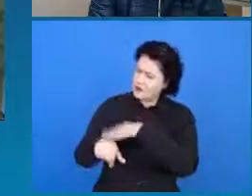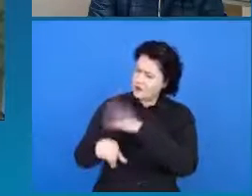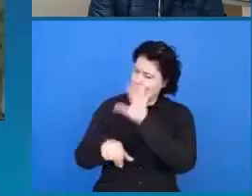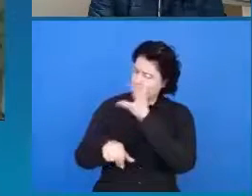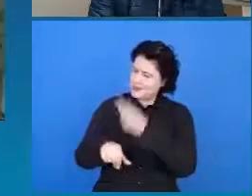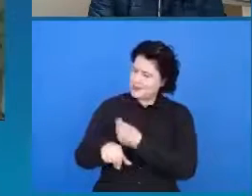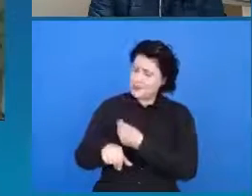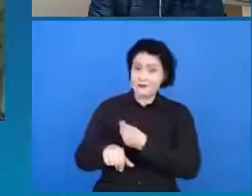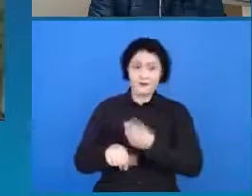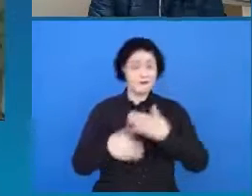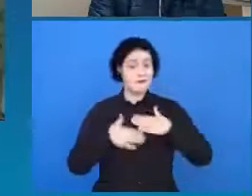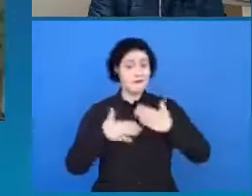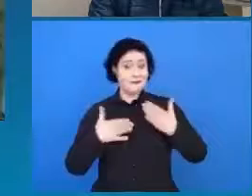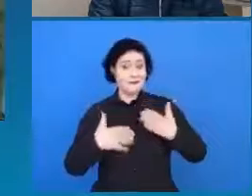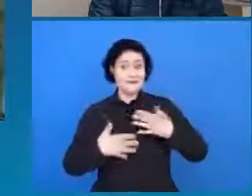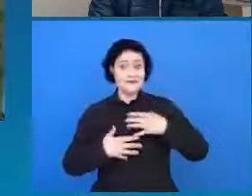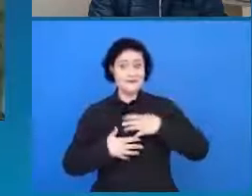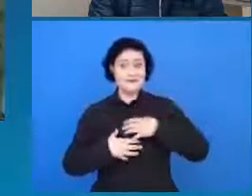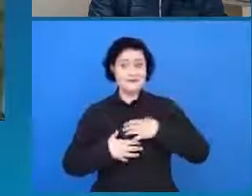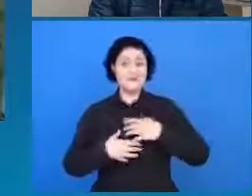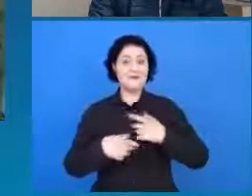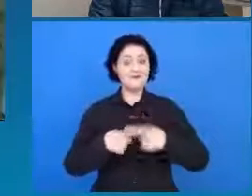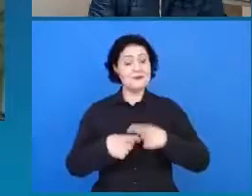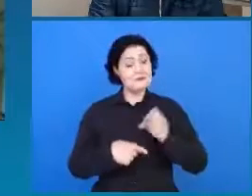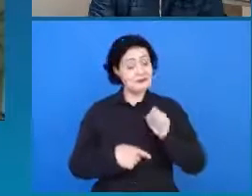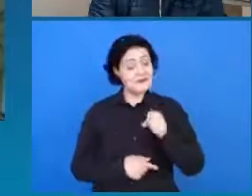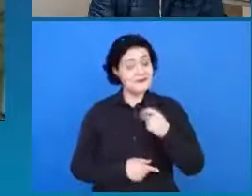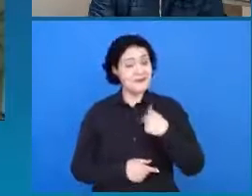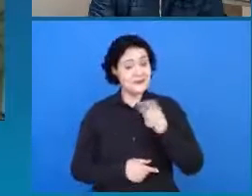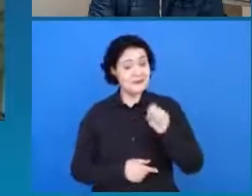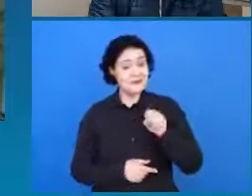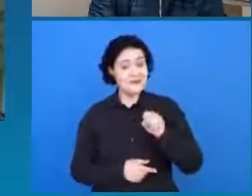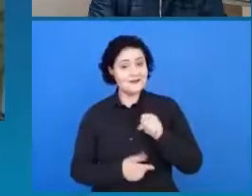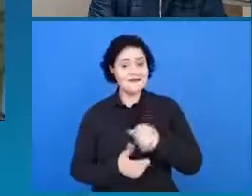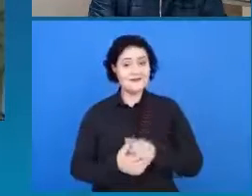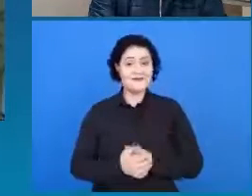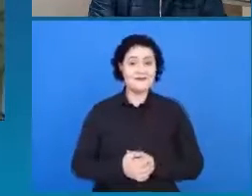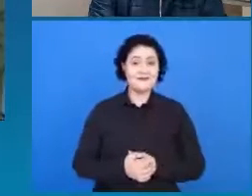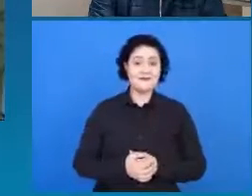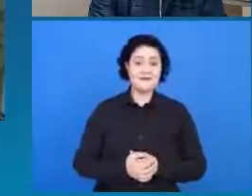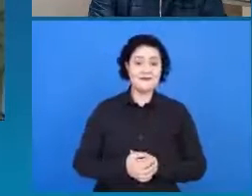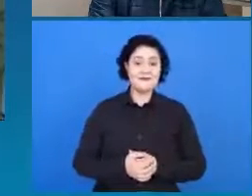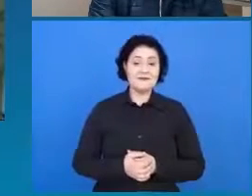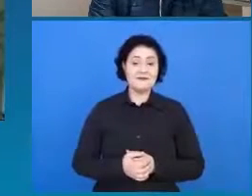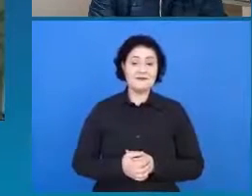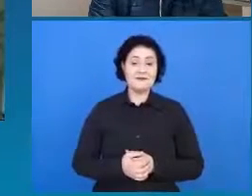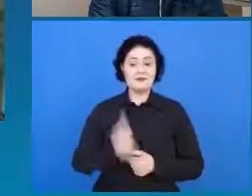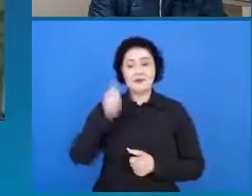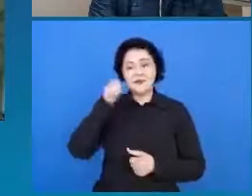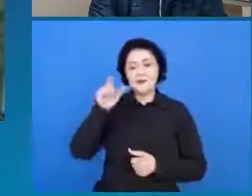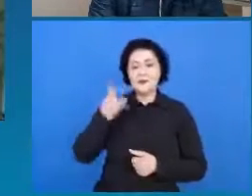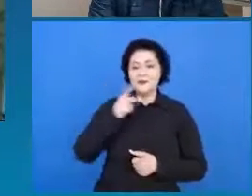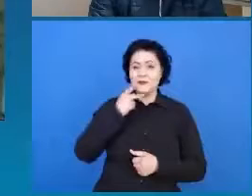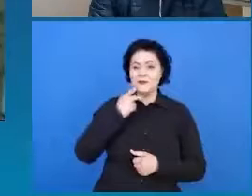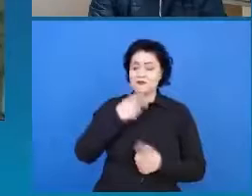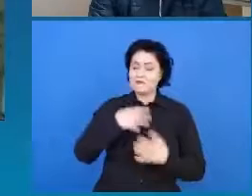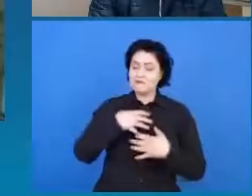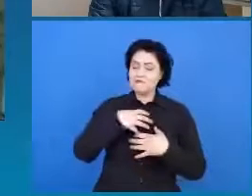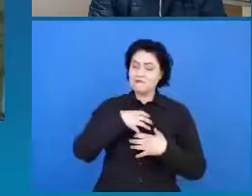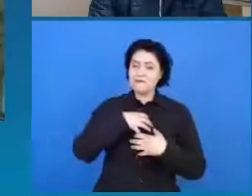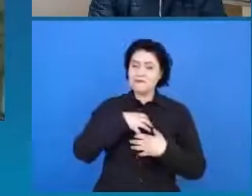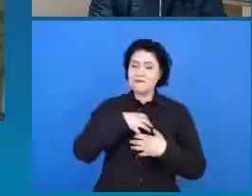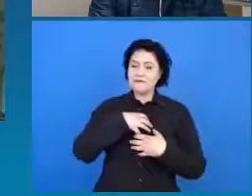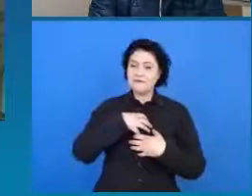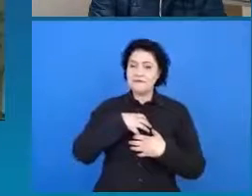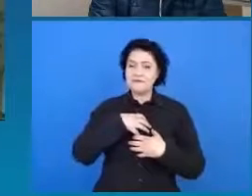aí eu me surpreendi né daí eu disse sou Claro daí ela ela sim ficou